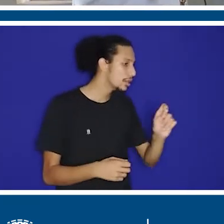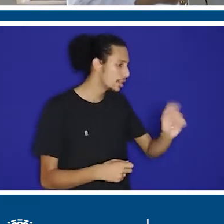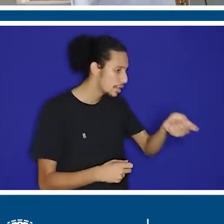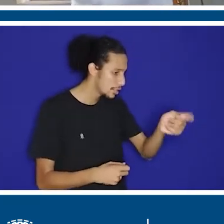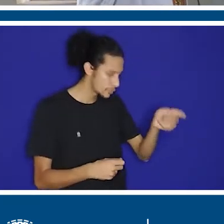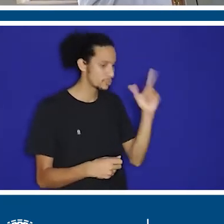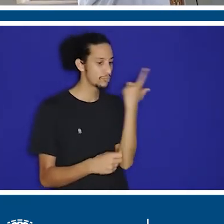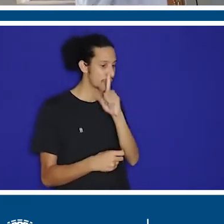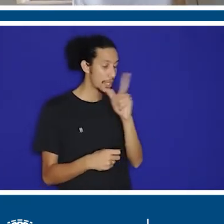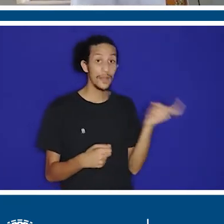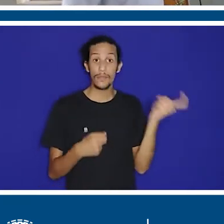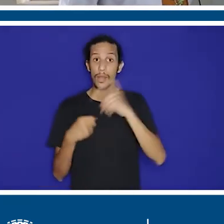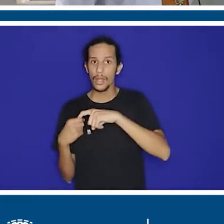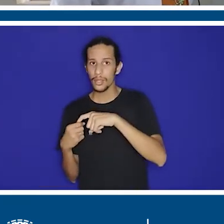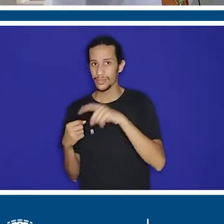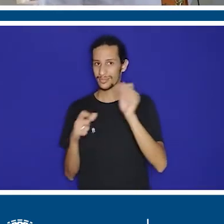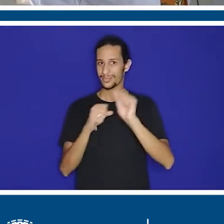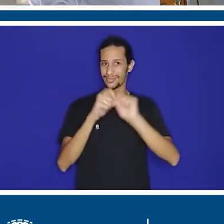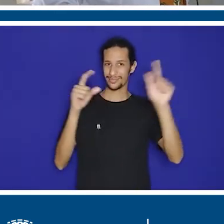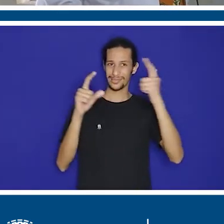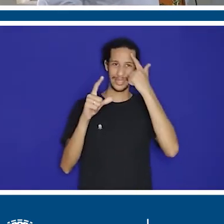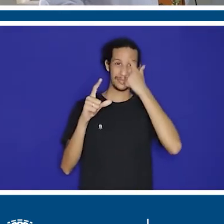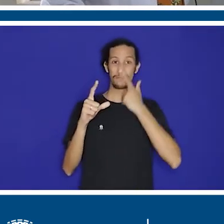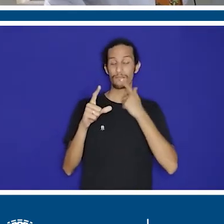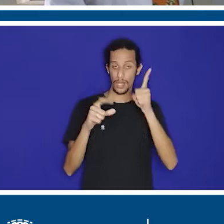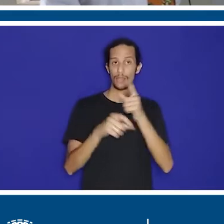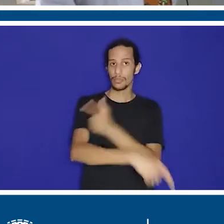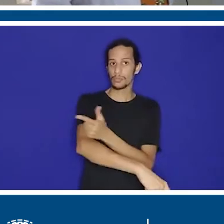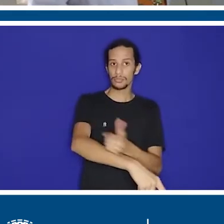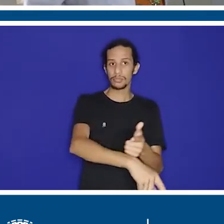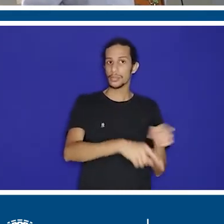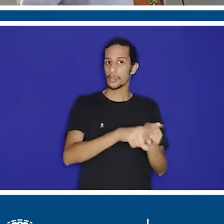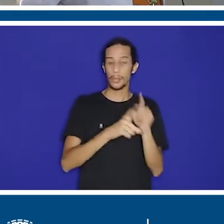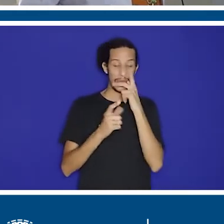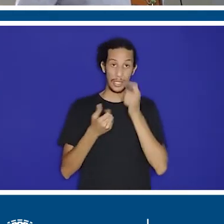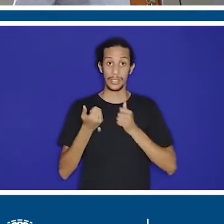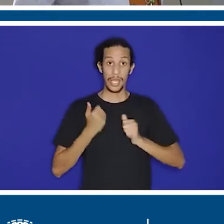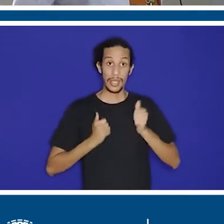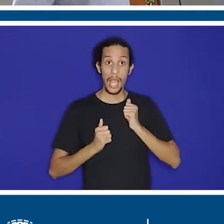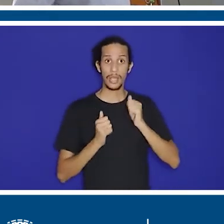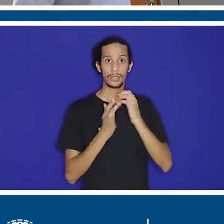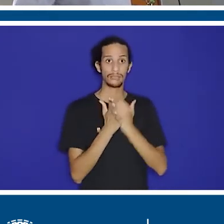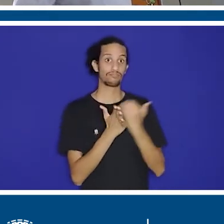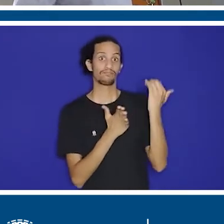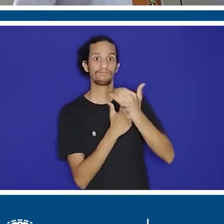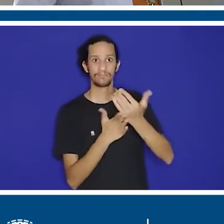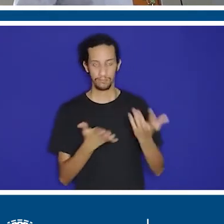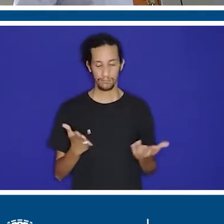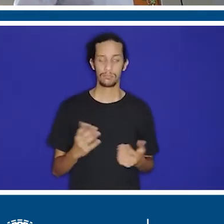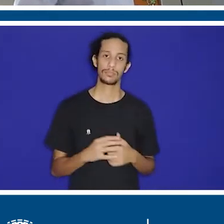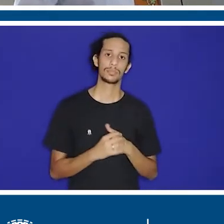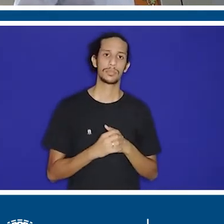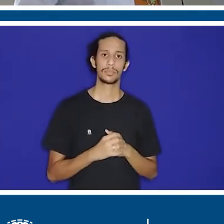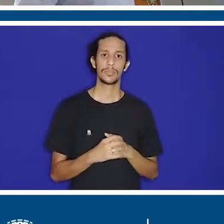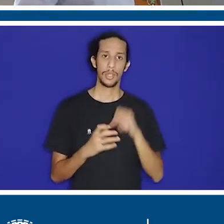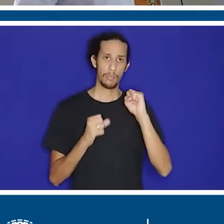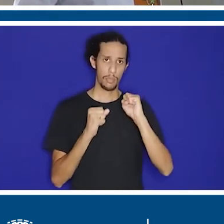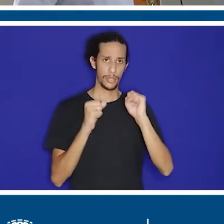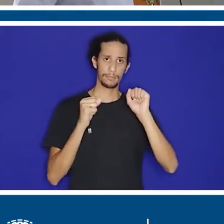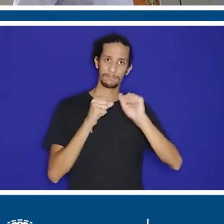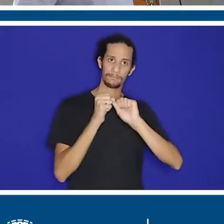fechei. Vai e volta, que é aquela figura ali. Então, esse é do comportamento obsessivo compulsivo. Pode passar o outro.